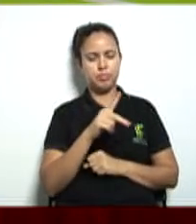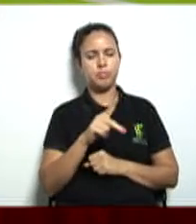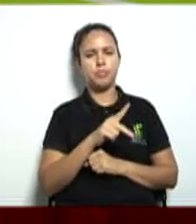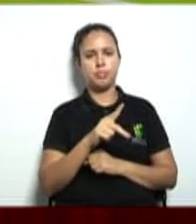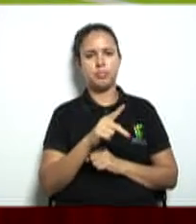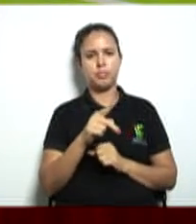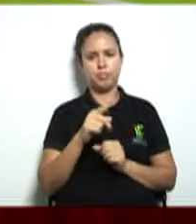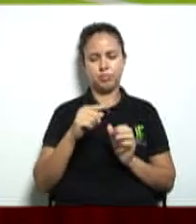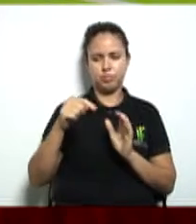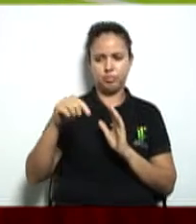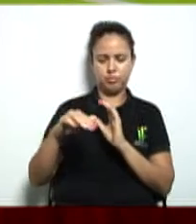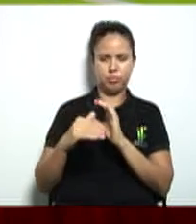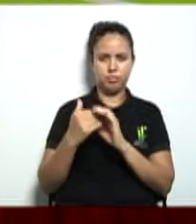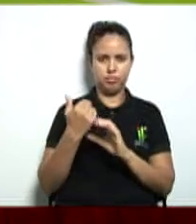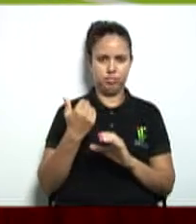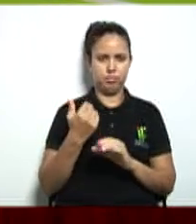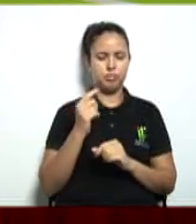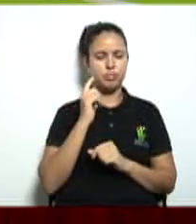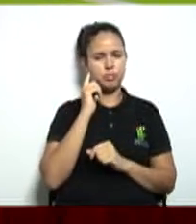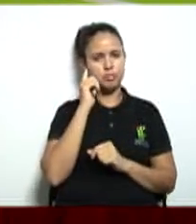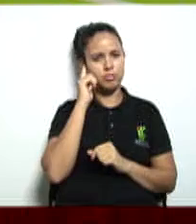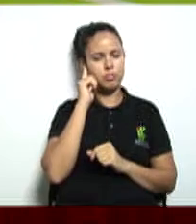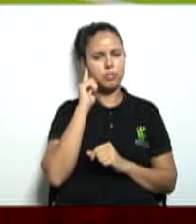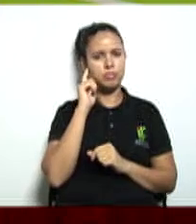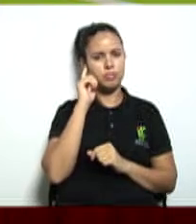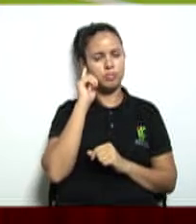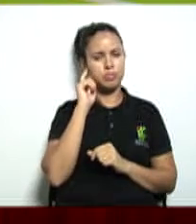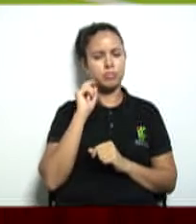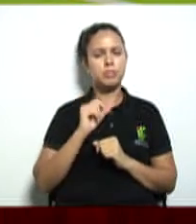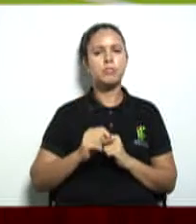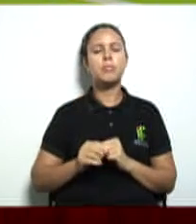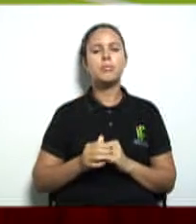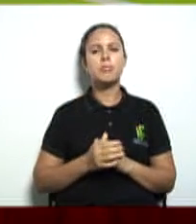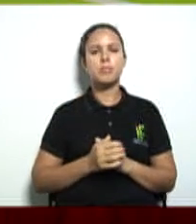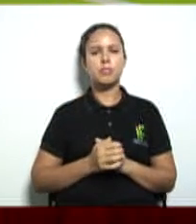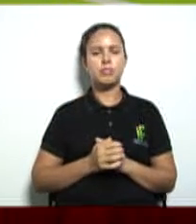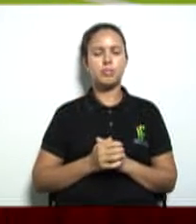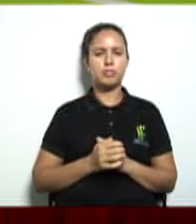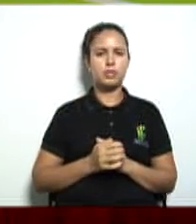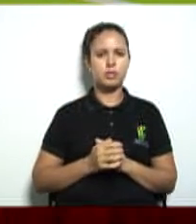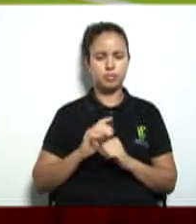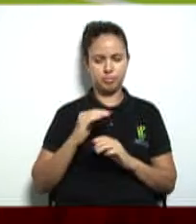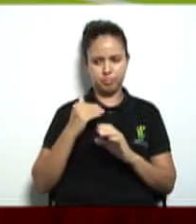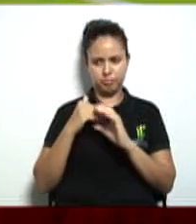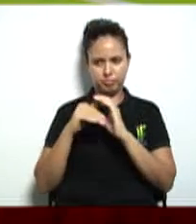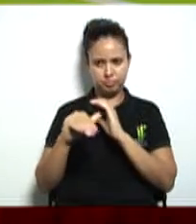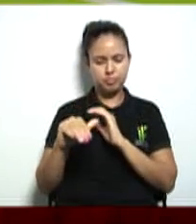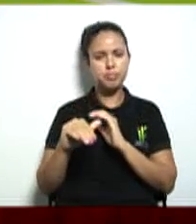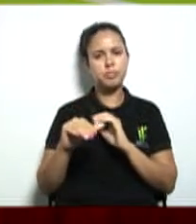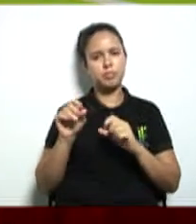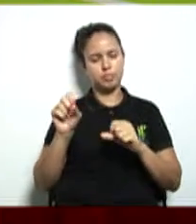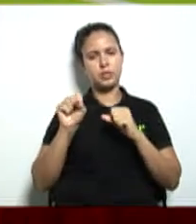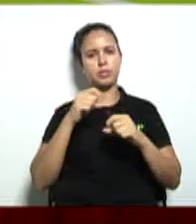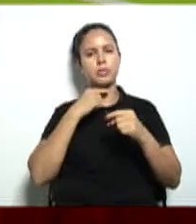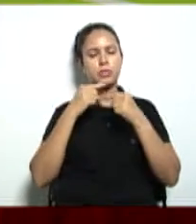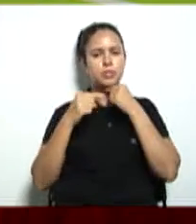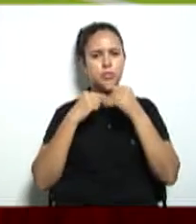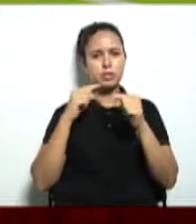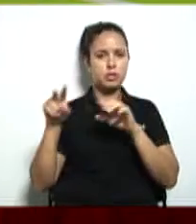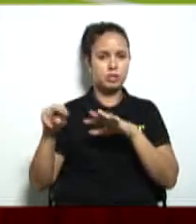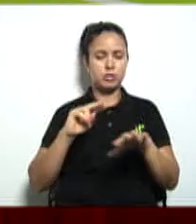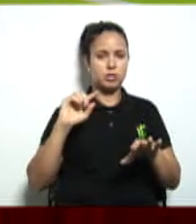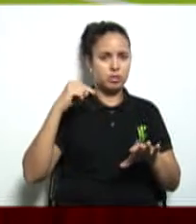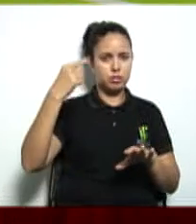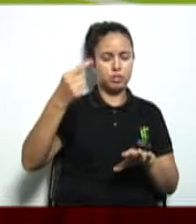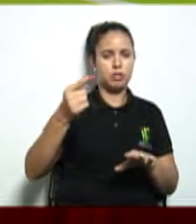aqui pelo chat e a gente vai responder. Eu vou passar o e-mail e vocês vão conseguir ter acesso, tá? Para tirar todas as dúvidas, porque a semana que vem é a nossa